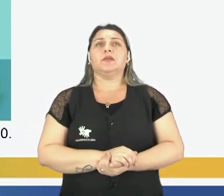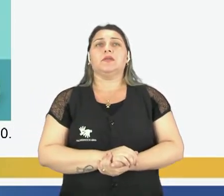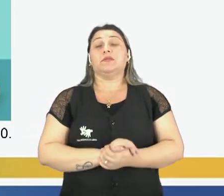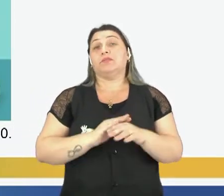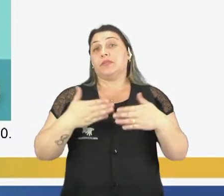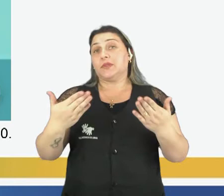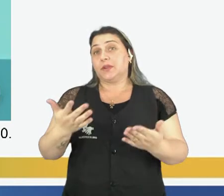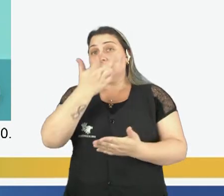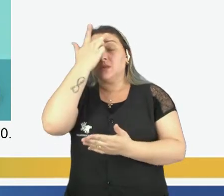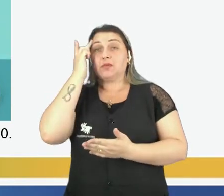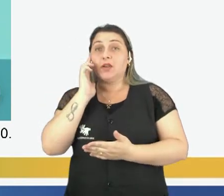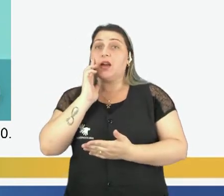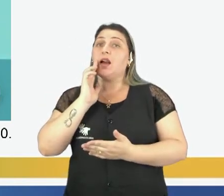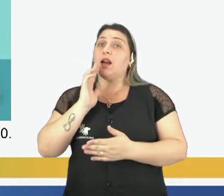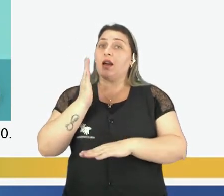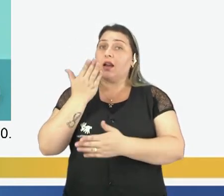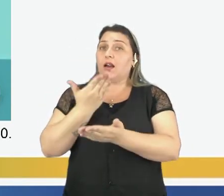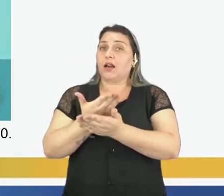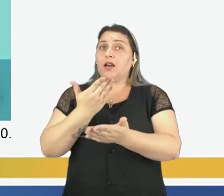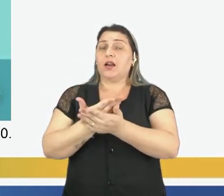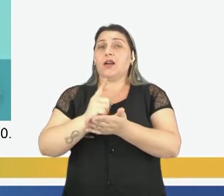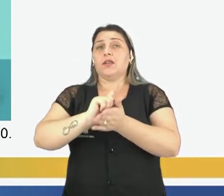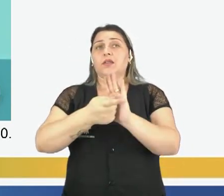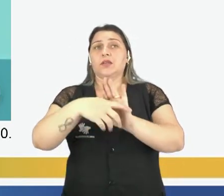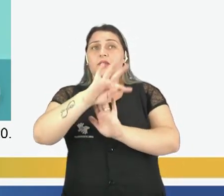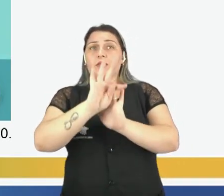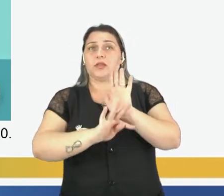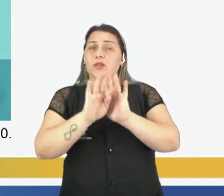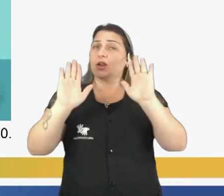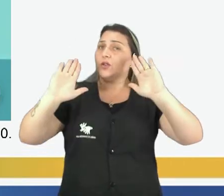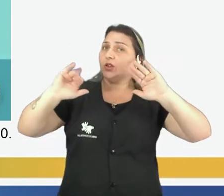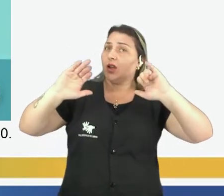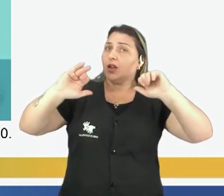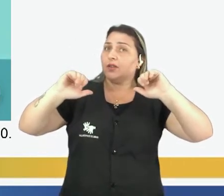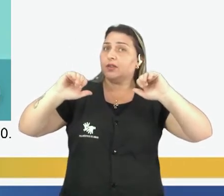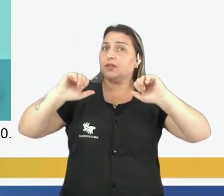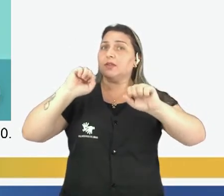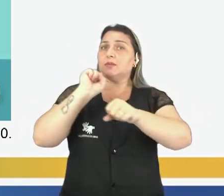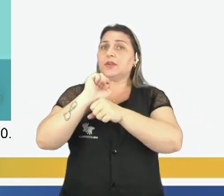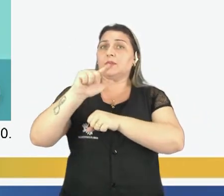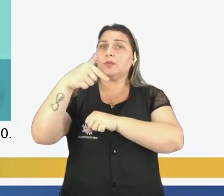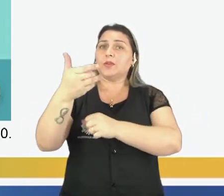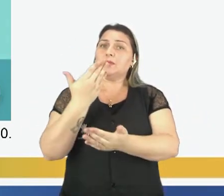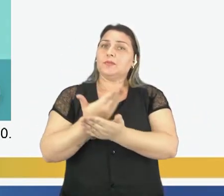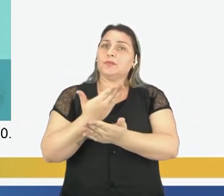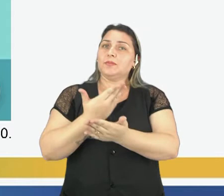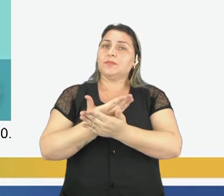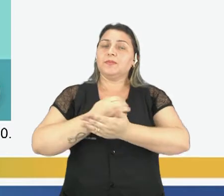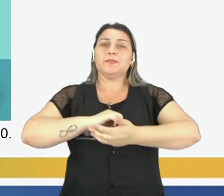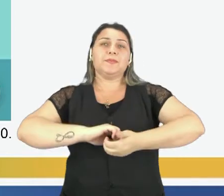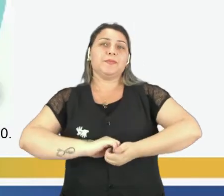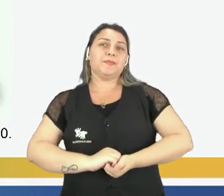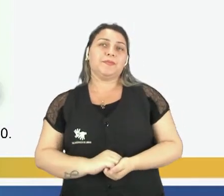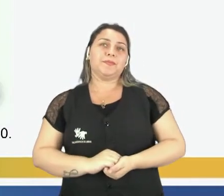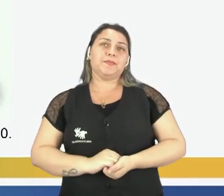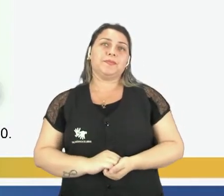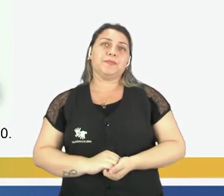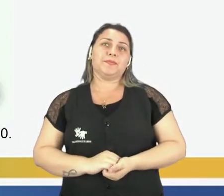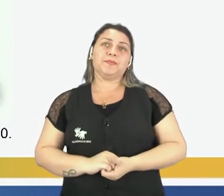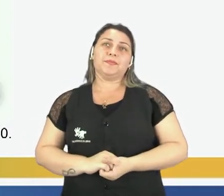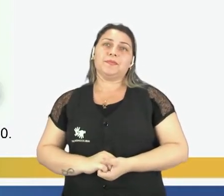É isso aí, pessoal. Essa foi mais uma aula de gênero textual. Tchau, tchau e até a próxima!